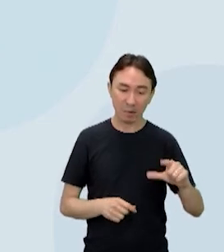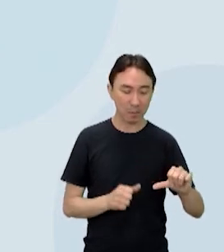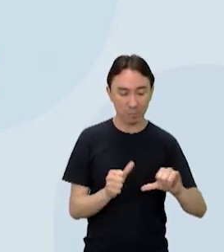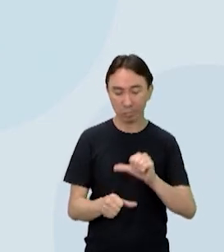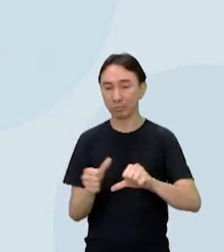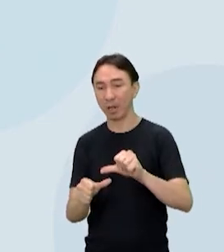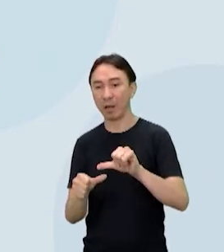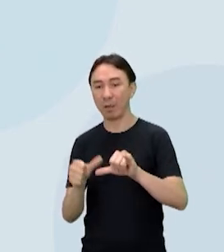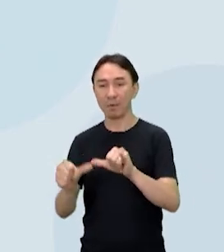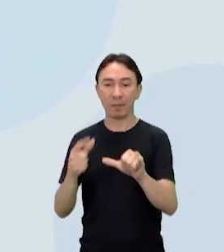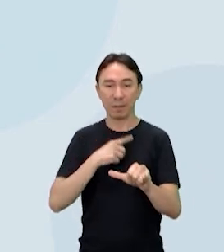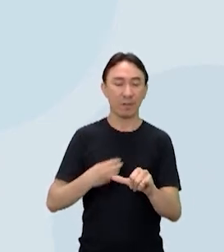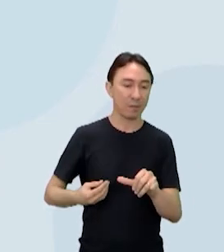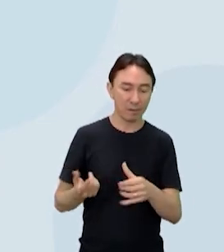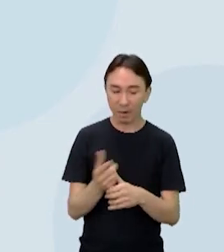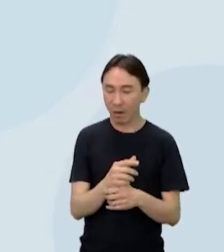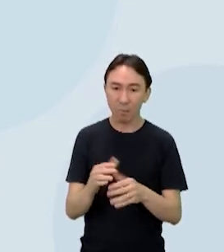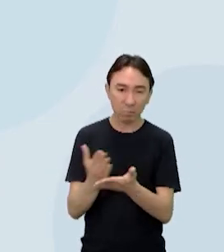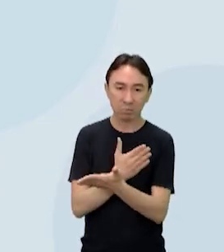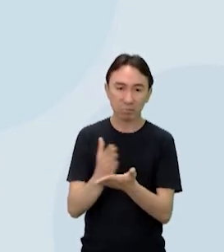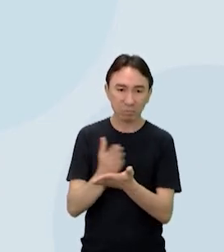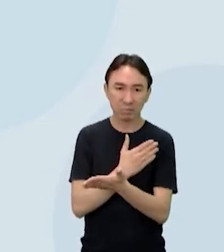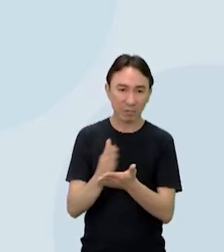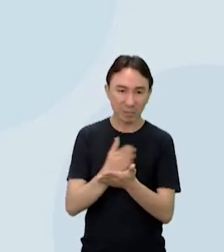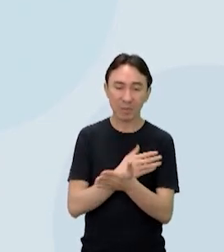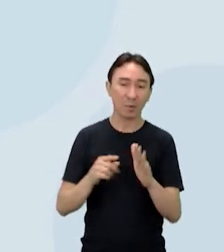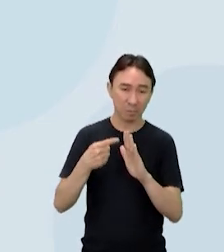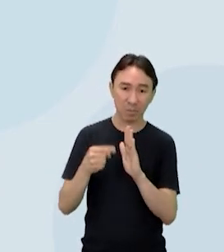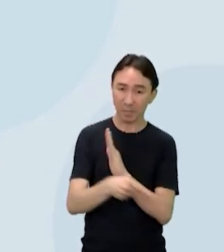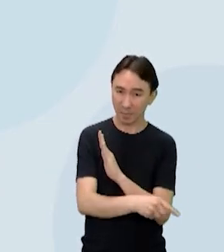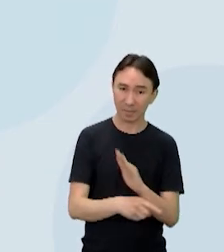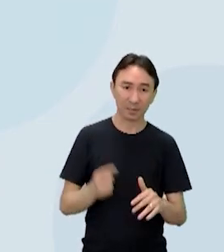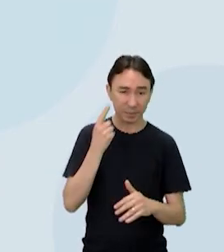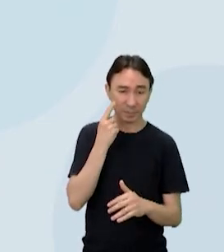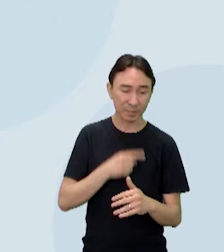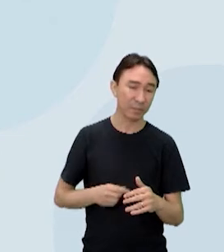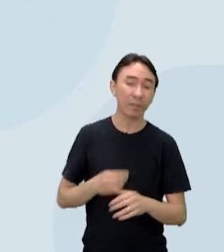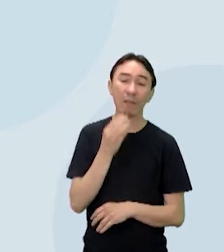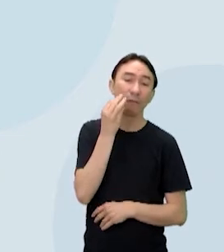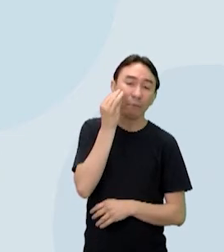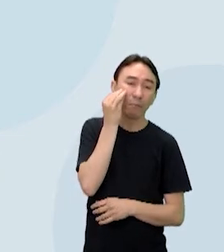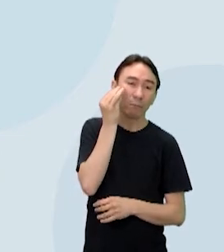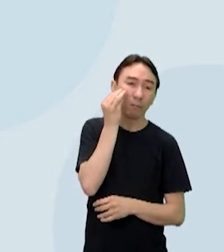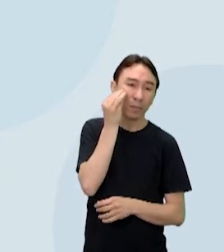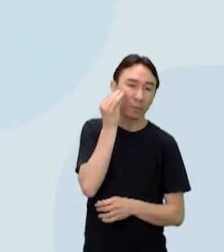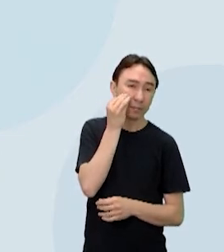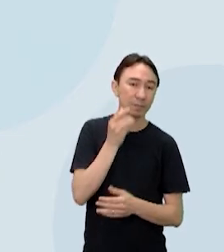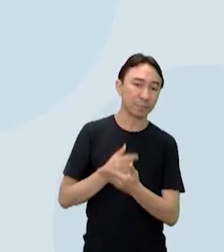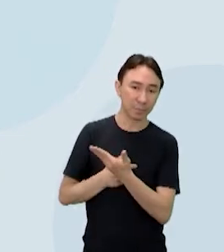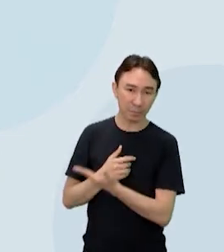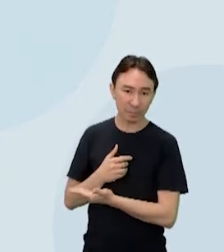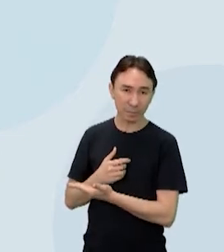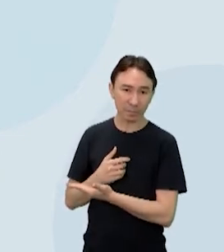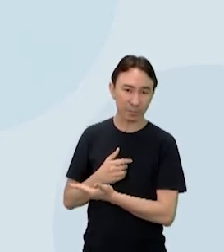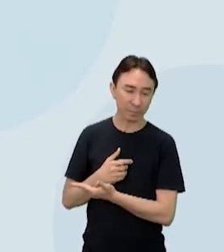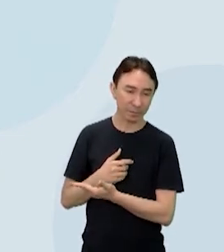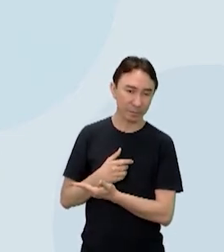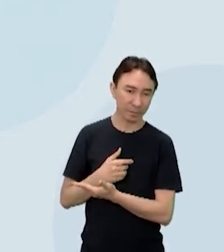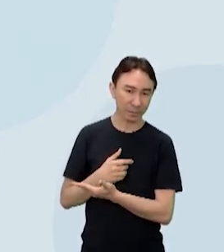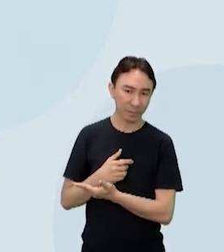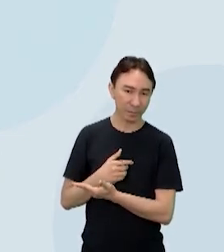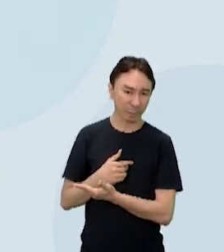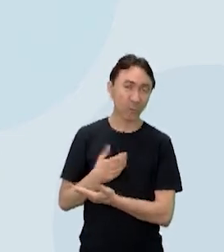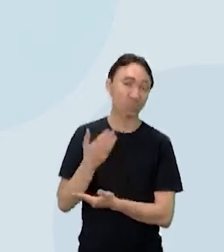mais complexos. E aí para vocês está o experimento de Miller e Urey. Quais seriam então essas condições da